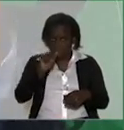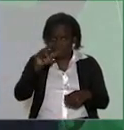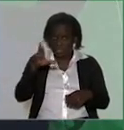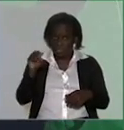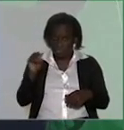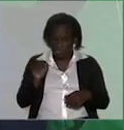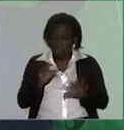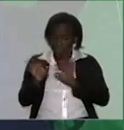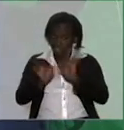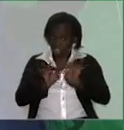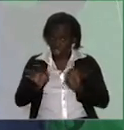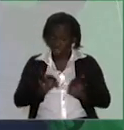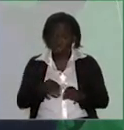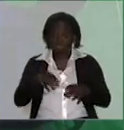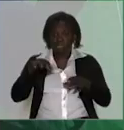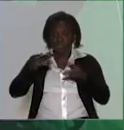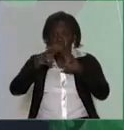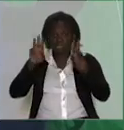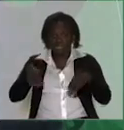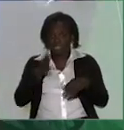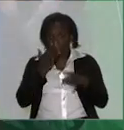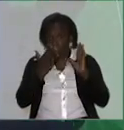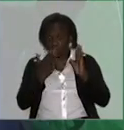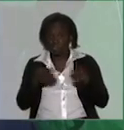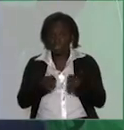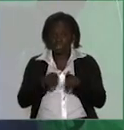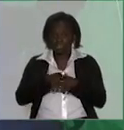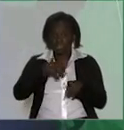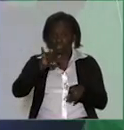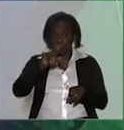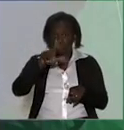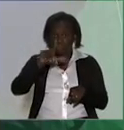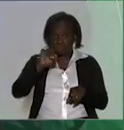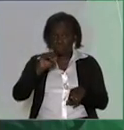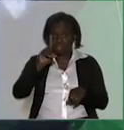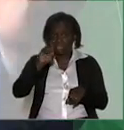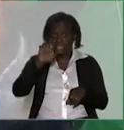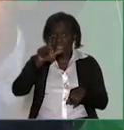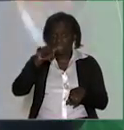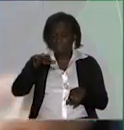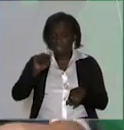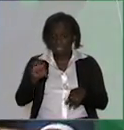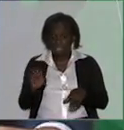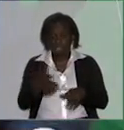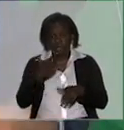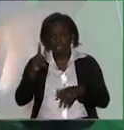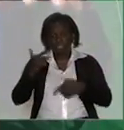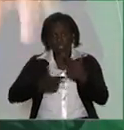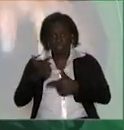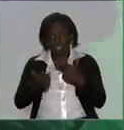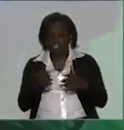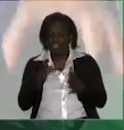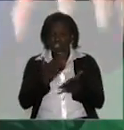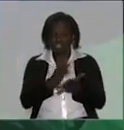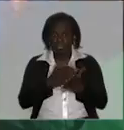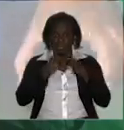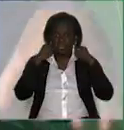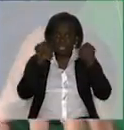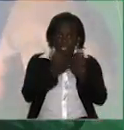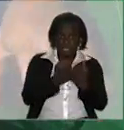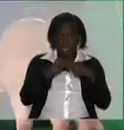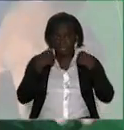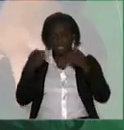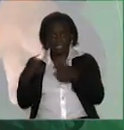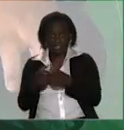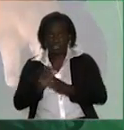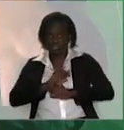esse o escopo, ocupando o Museu do Índio e ocupando o Júlio Delamare, para outras atividades que não essa. Sobraria somente o